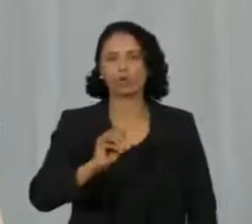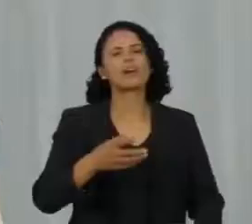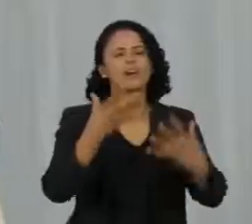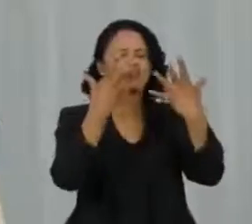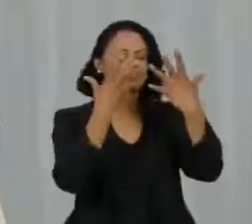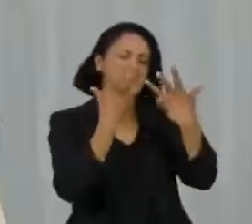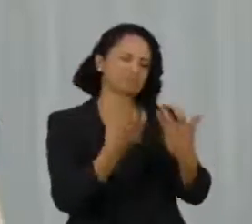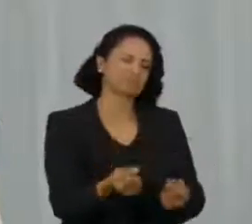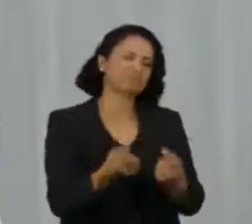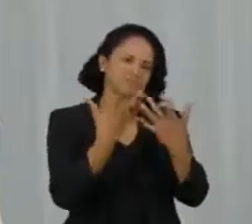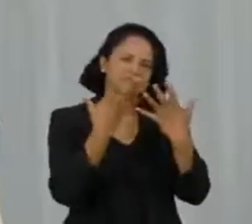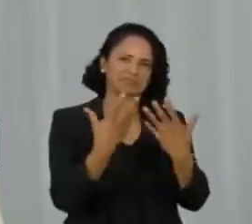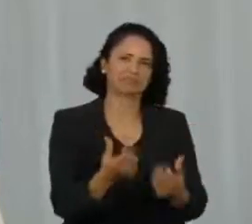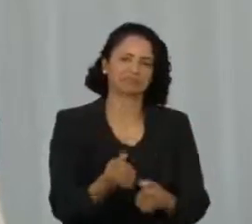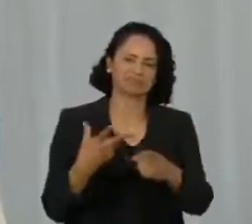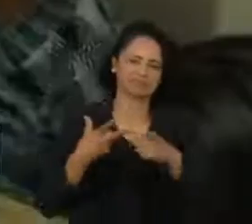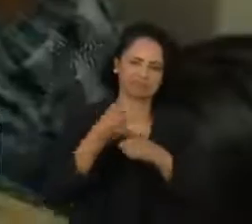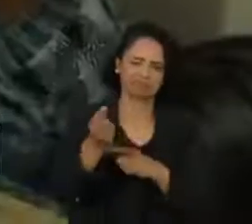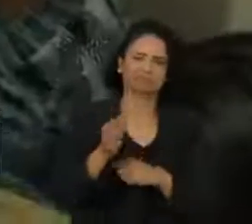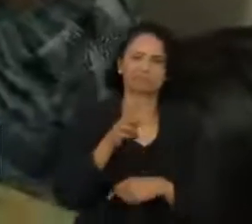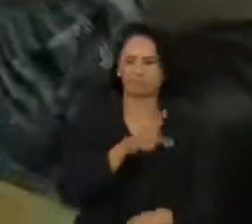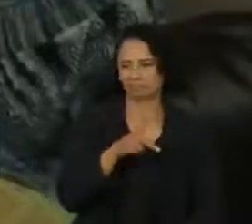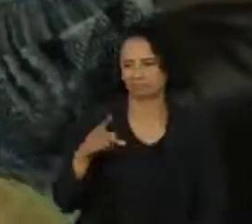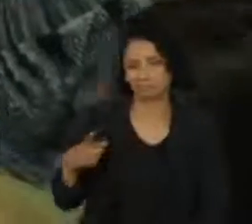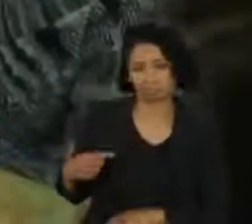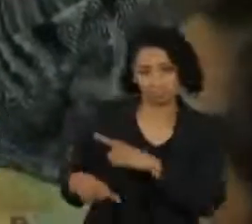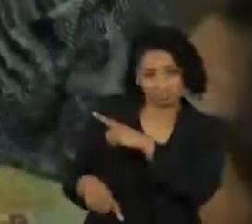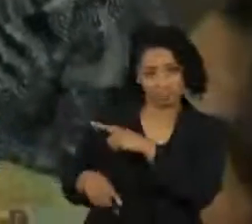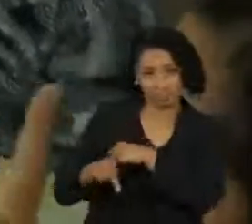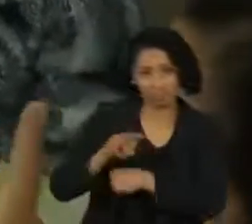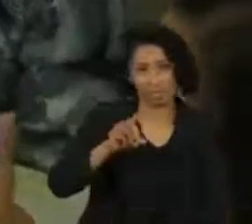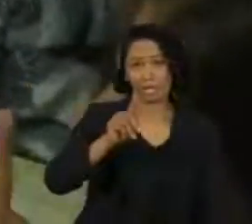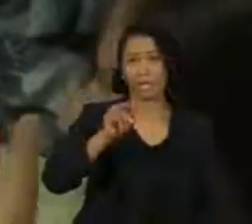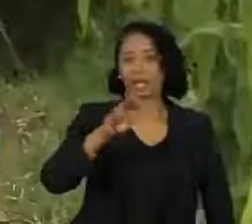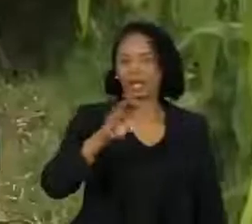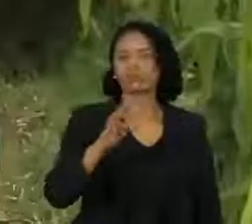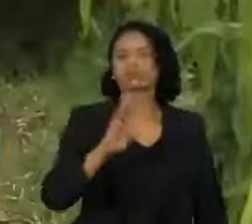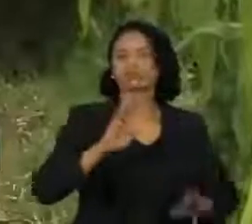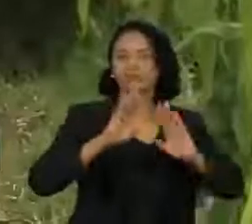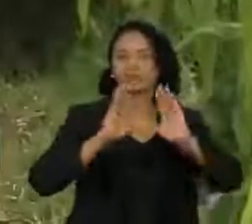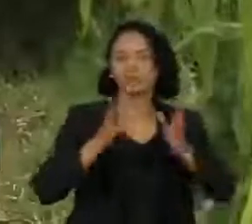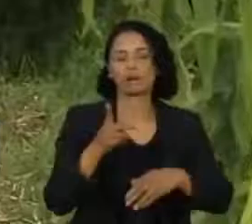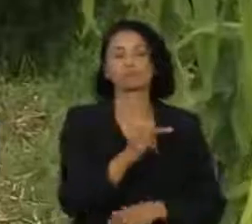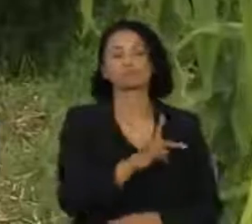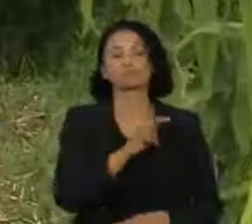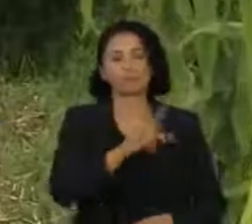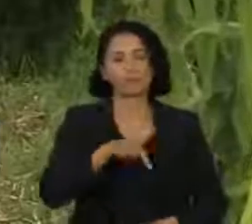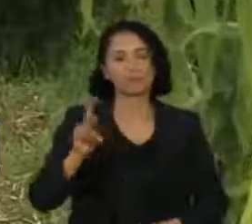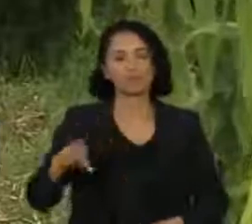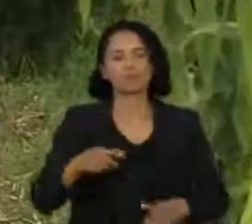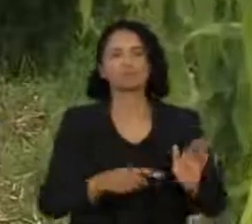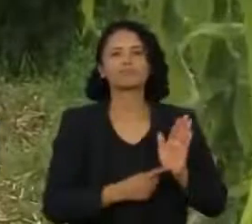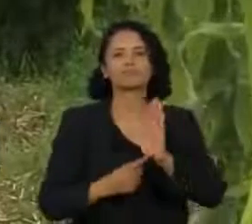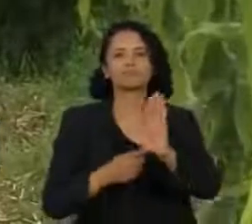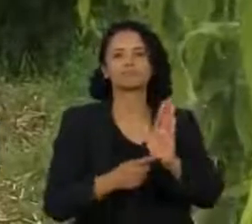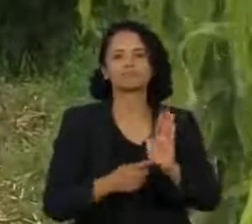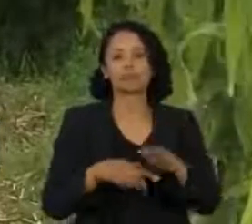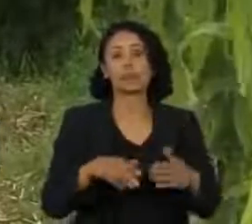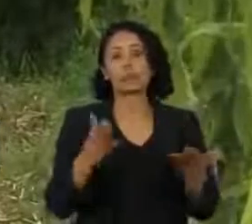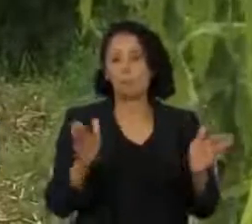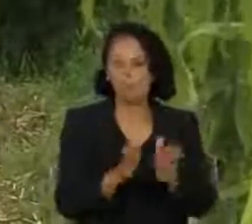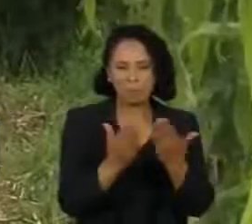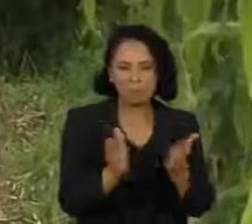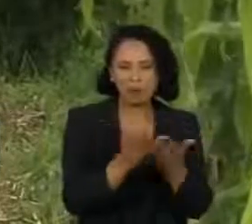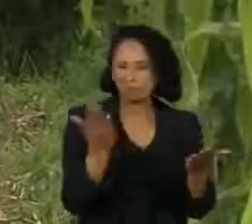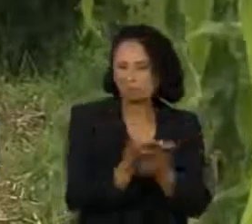eleitorais e pediu a unidade da oposição Pedro Castilho um professor primário e popularizou a frase chega de pobres num país